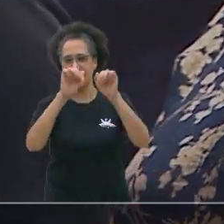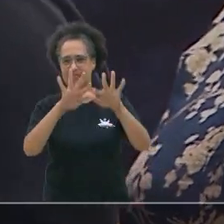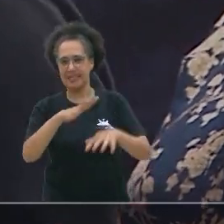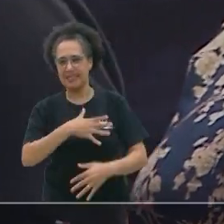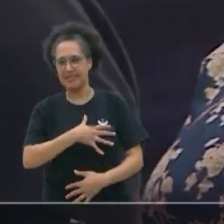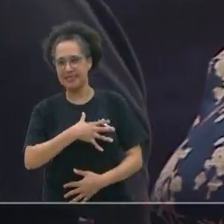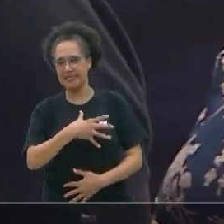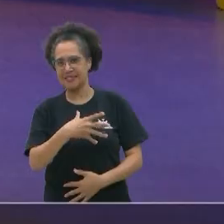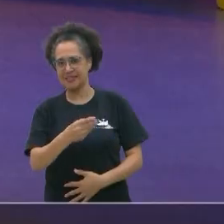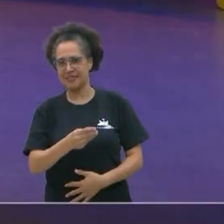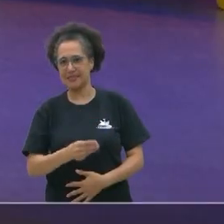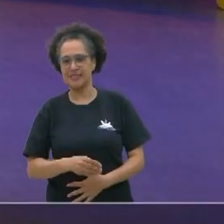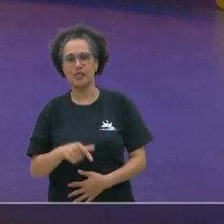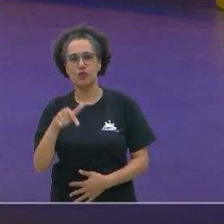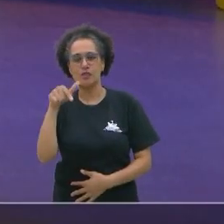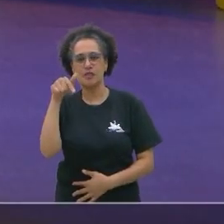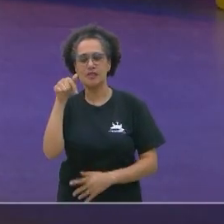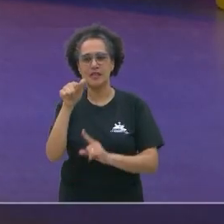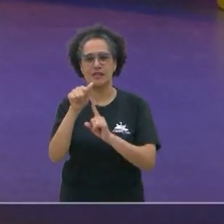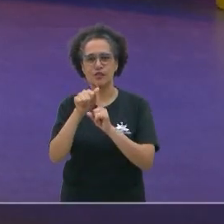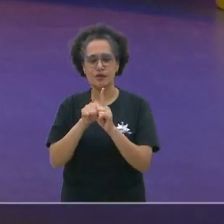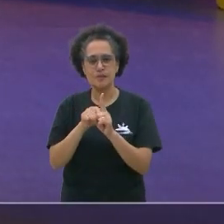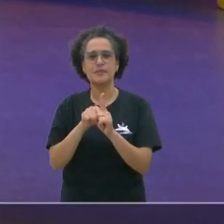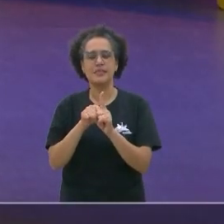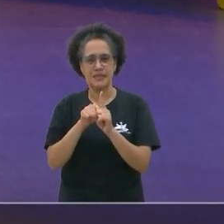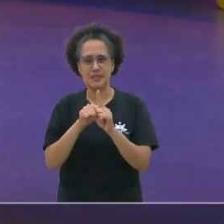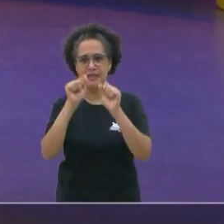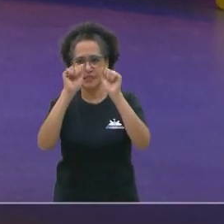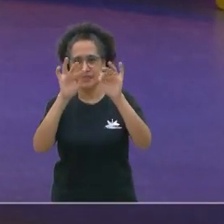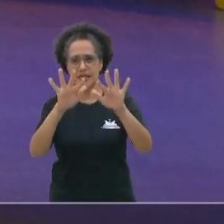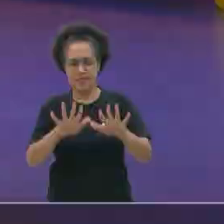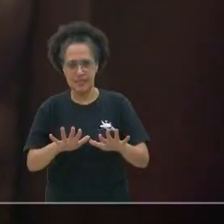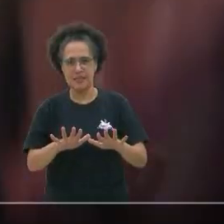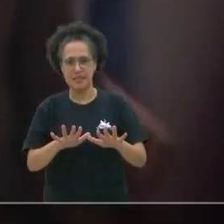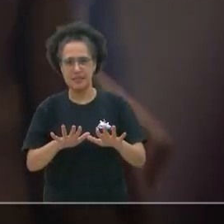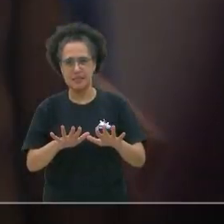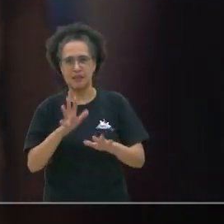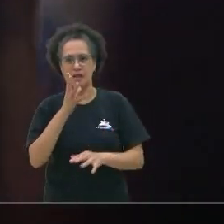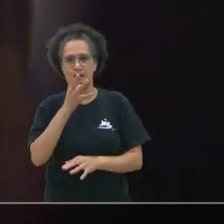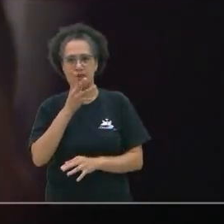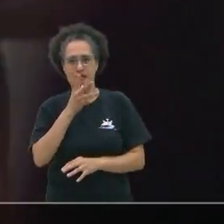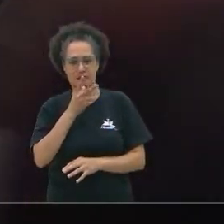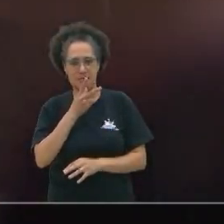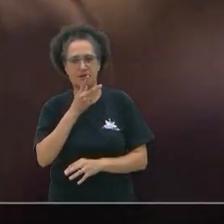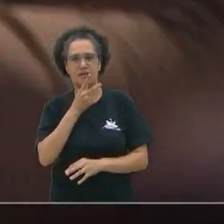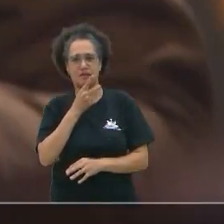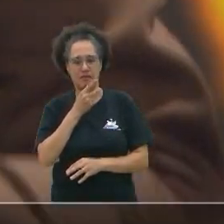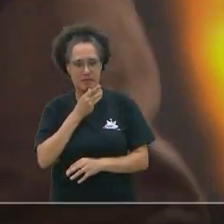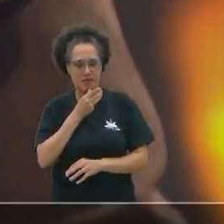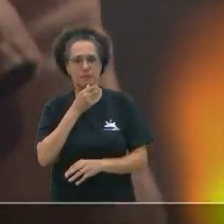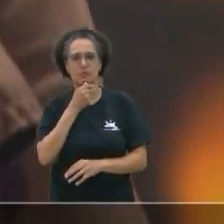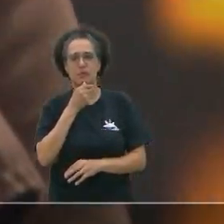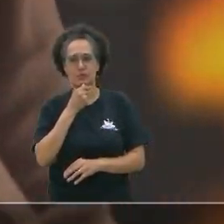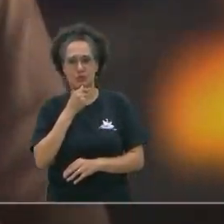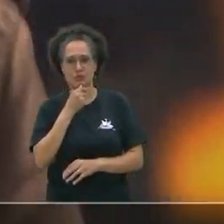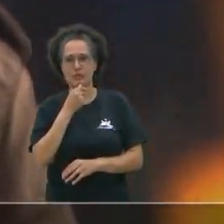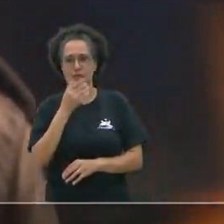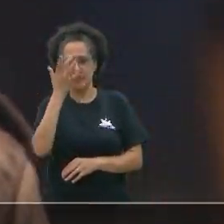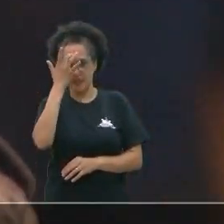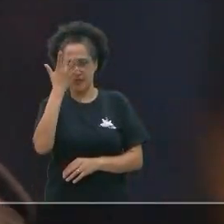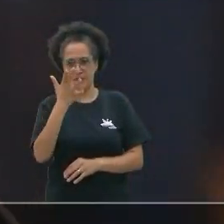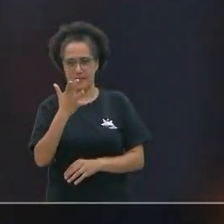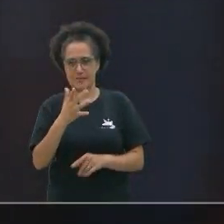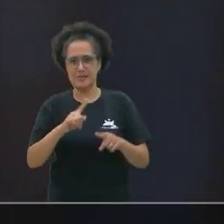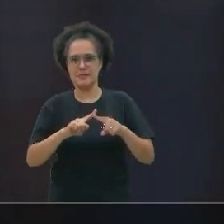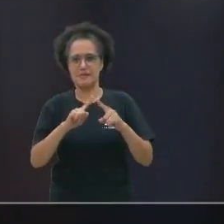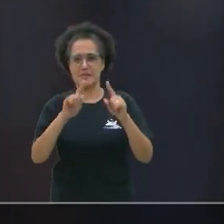com 7 meses, a graça chegou. Demorou, não foi fácil esperar, né? Foi muita lágrima, foi muita oração, mas